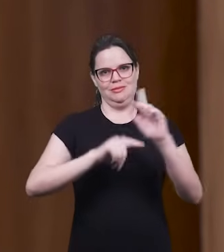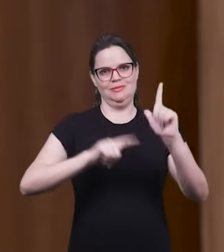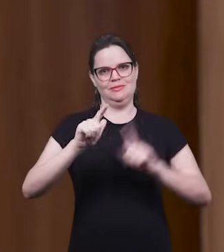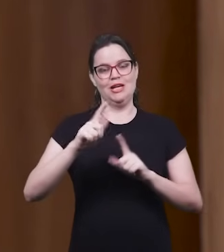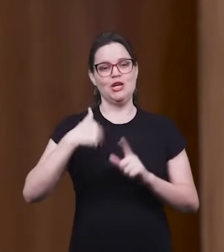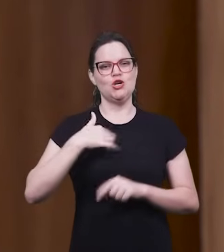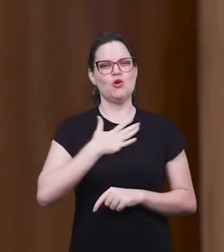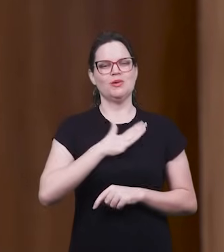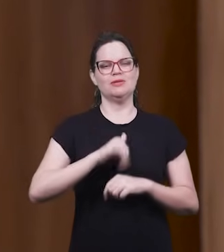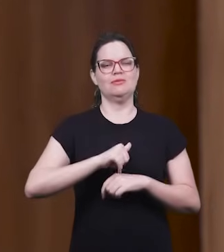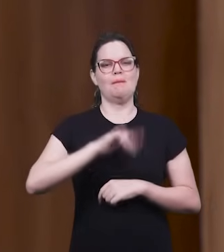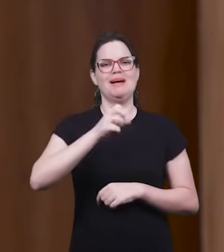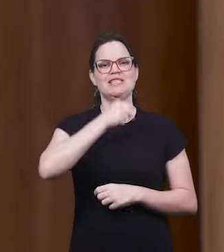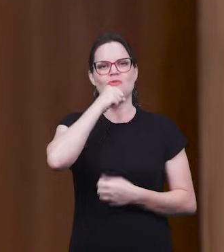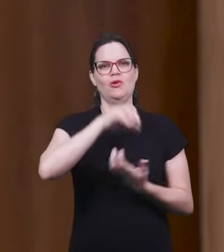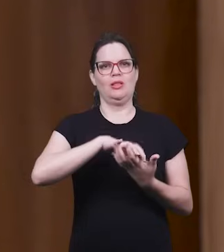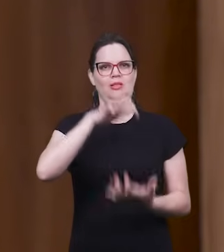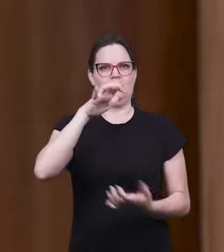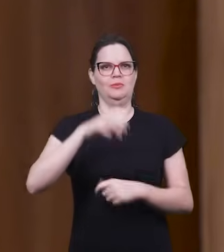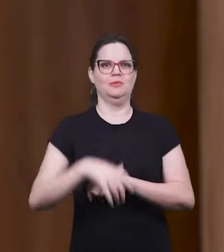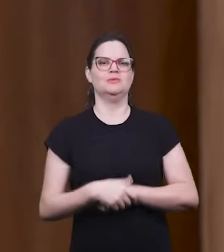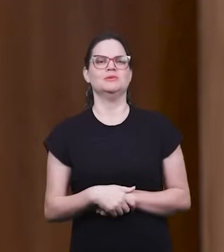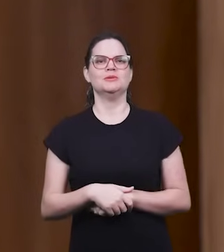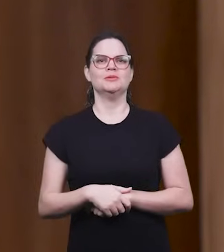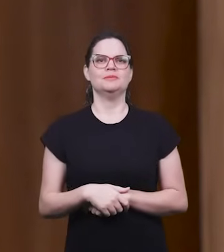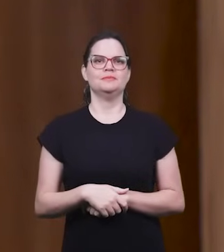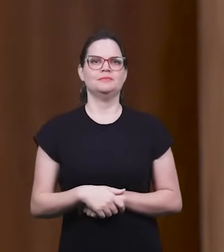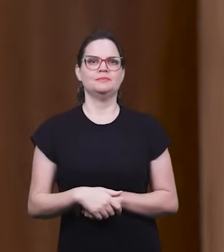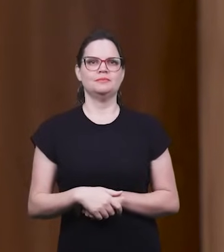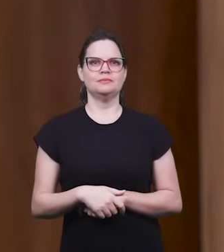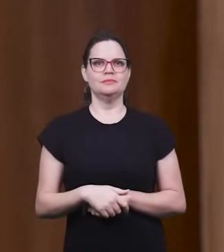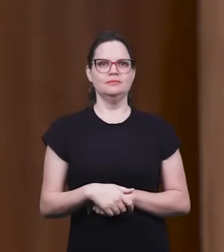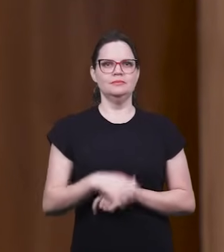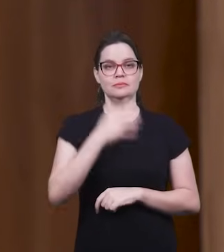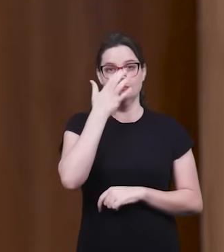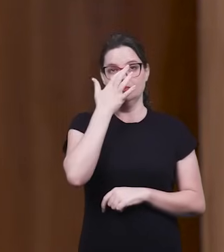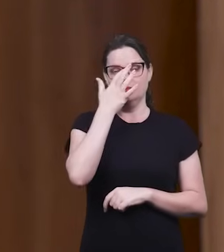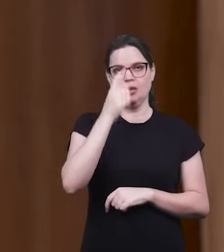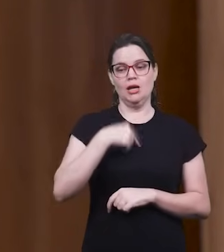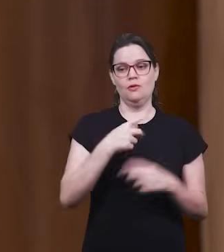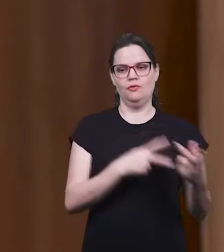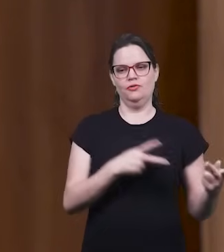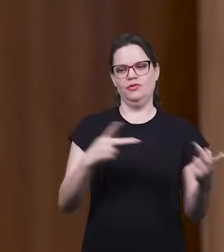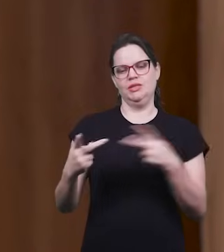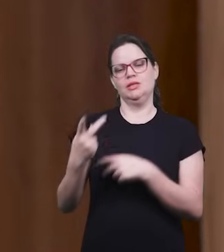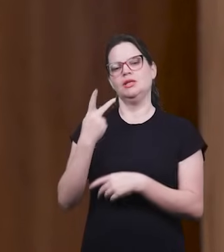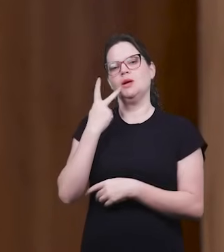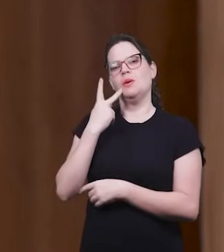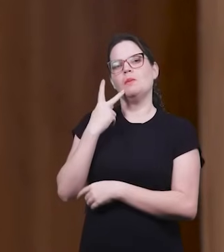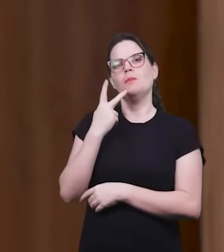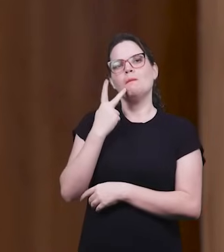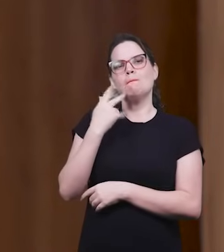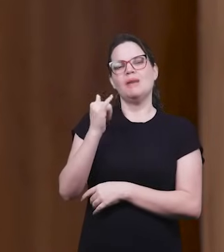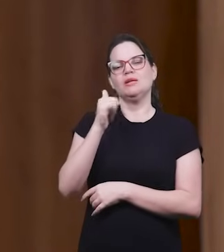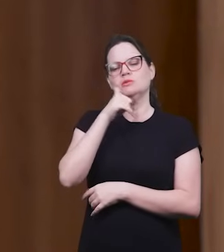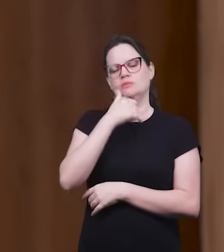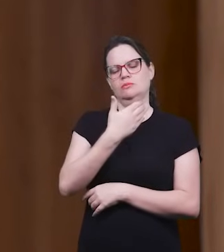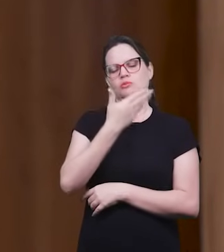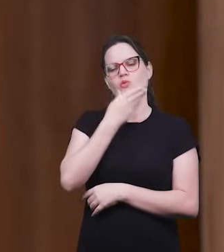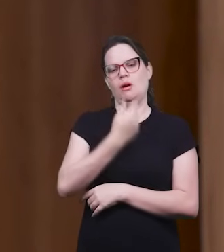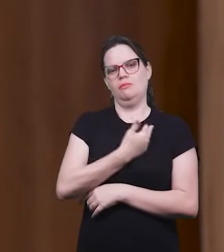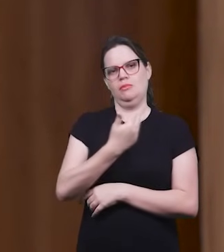doutor... Aliás, o pai, eu visitei esses dias. Zé Luiz Schneider, que é médico. O pai dele era desembargador, era o